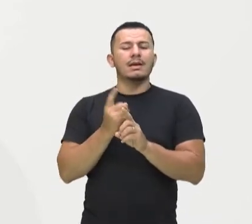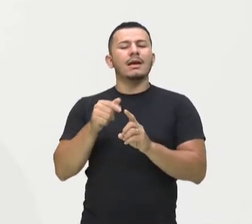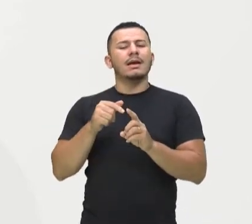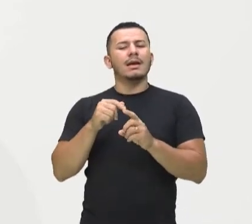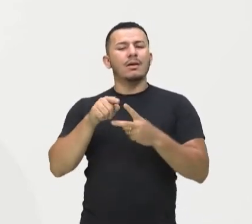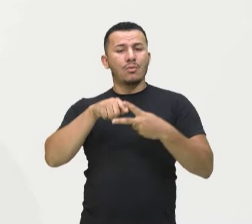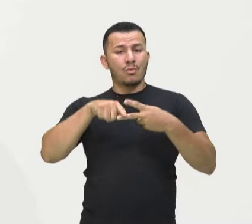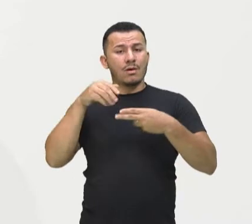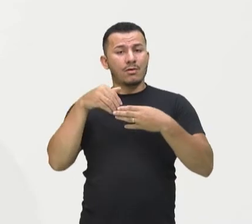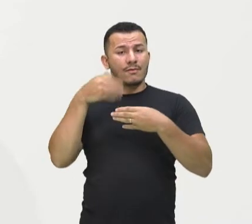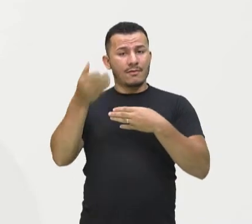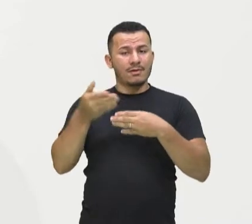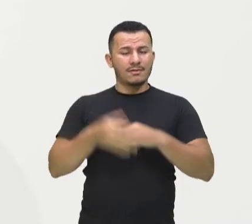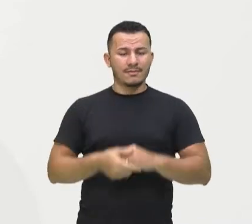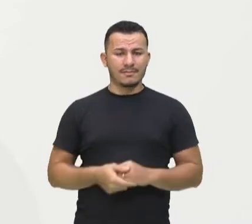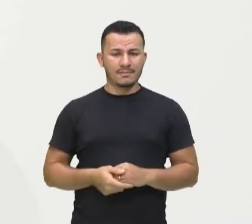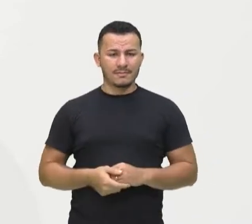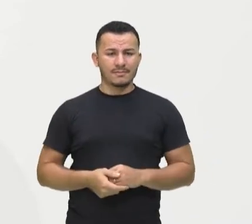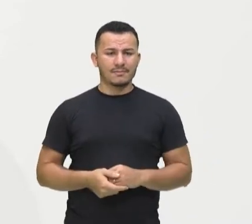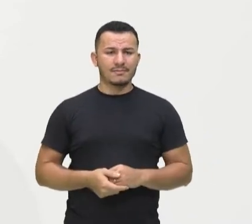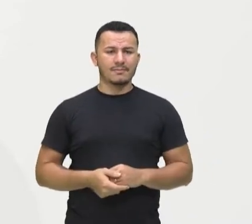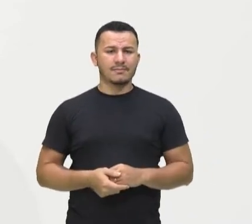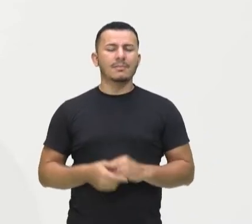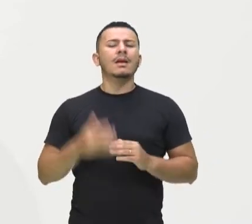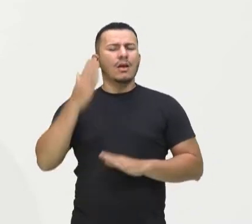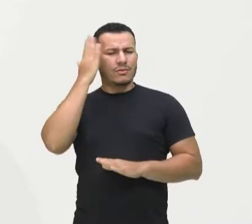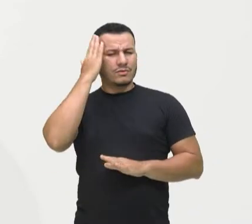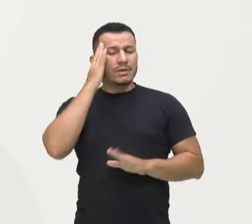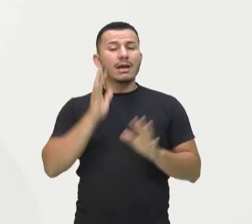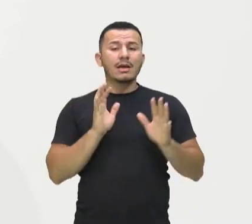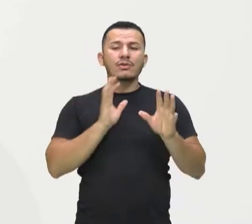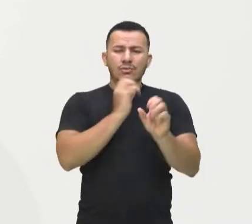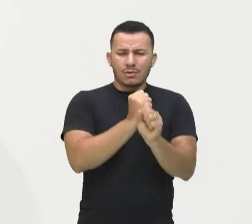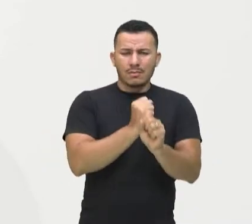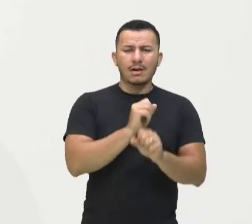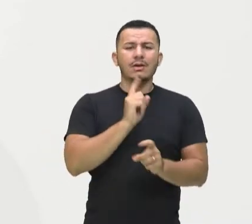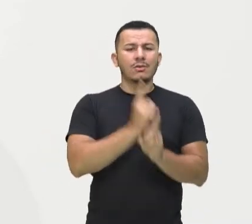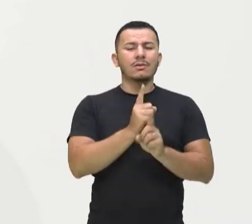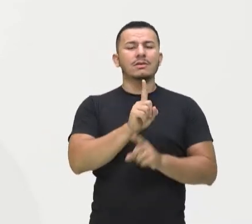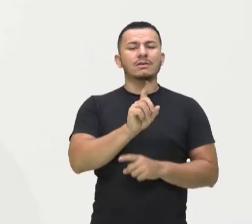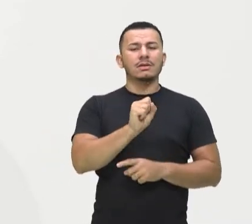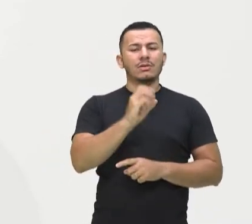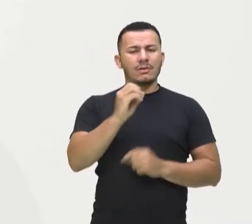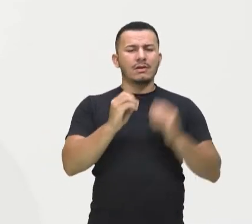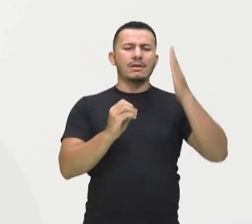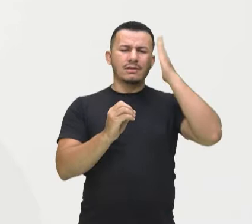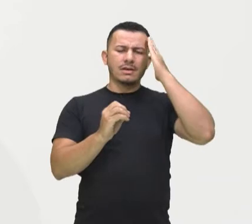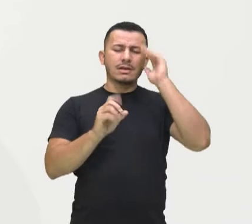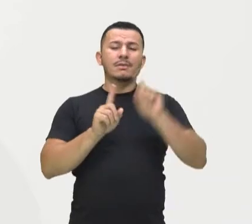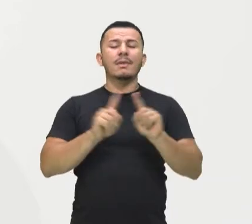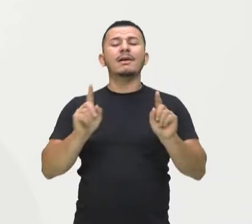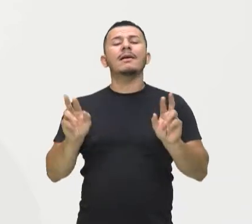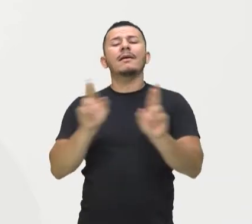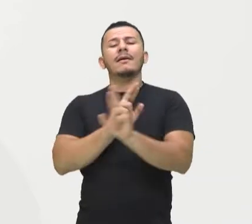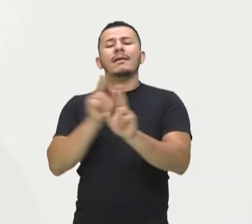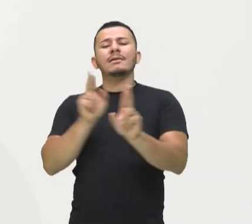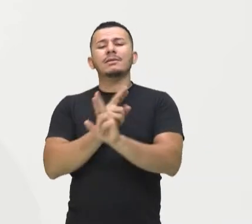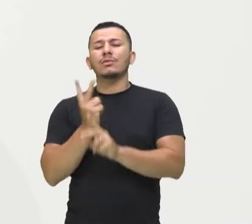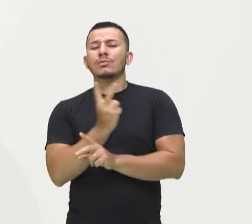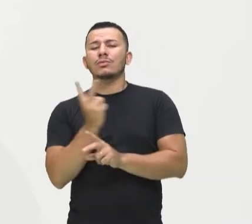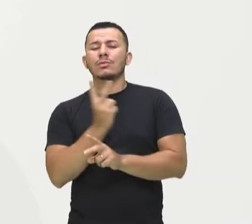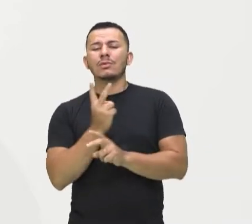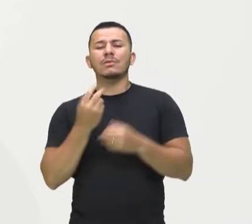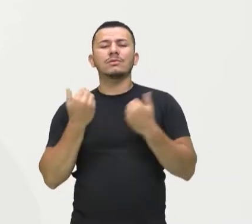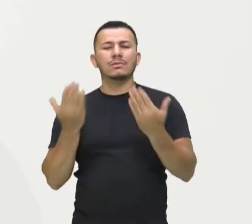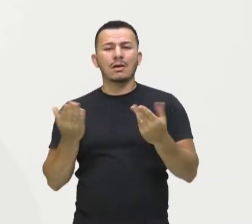externo de um triângulo equilátero. Bom, já sabemos que a soma é 180 graus. Qual é a relação que existe? Qual a relação